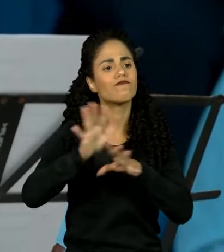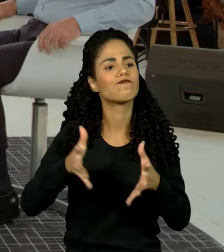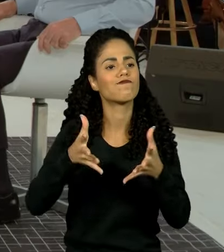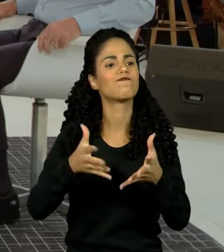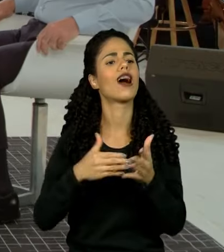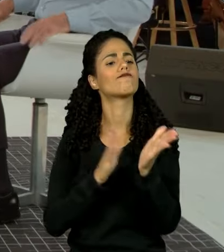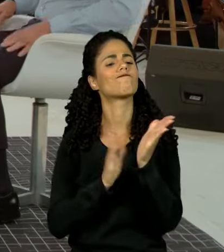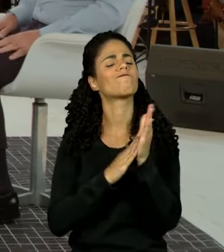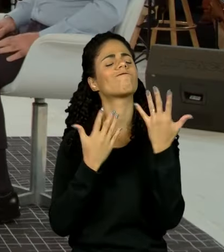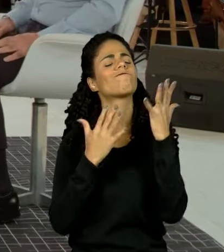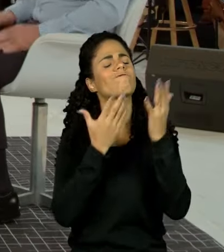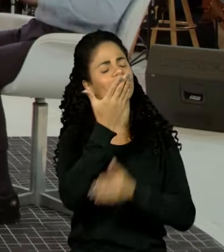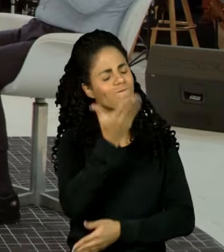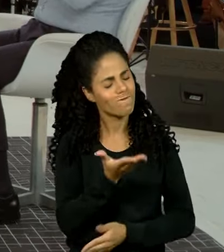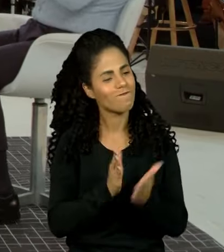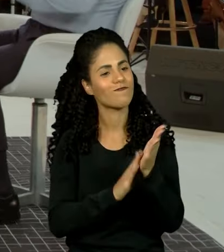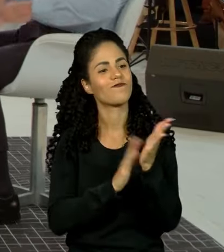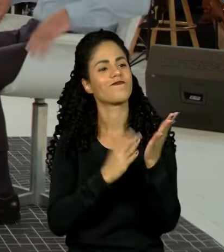merece nosso